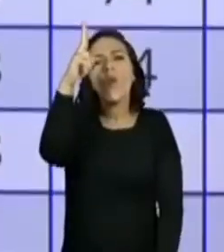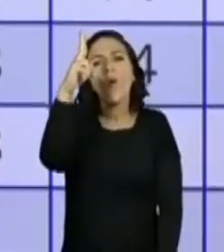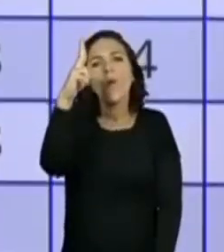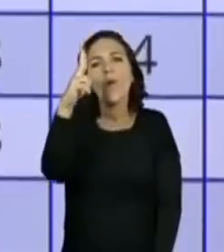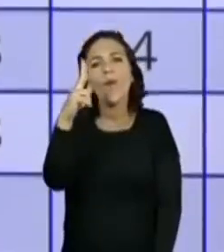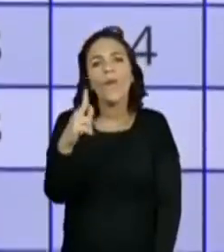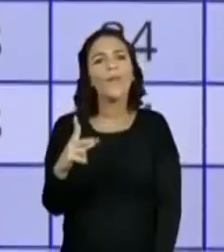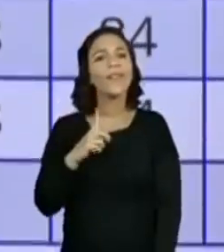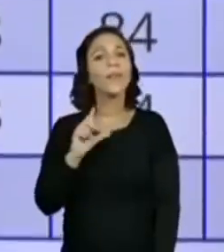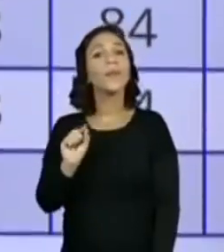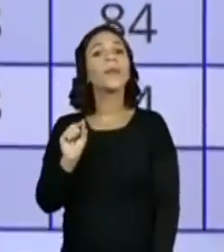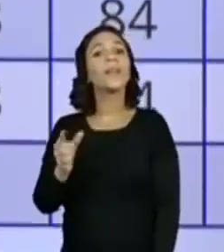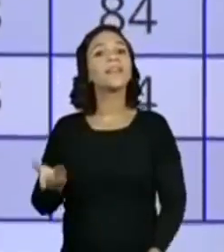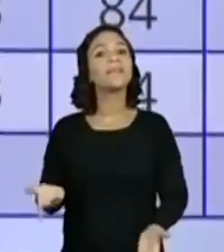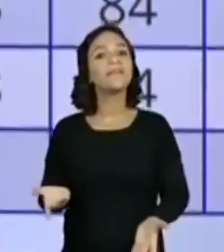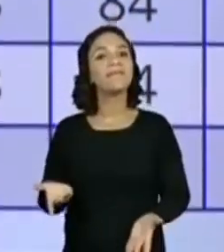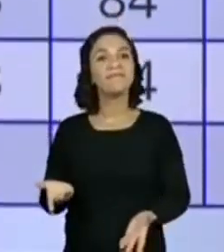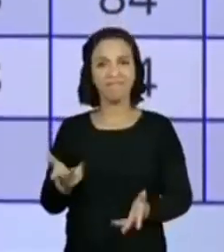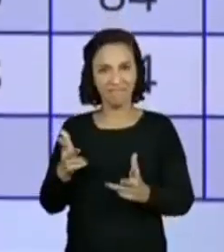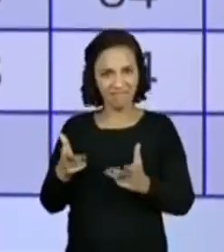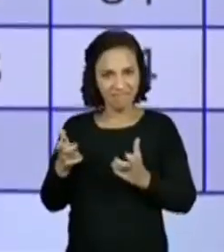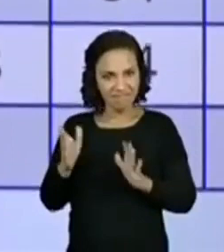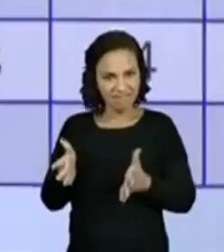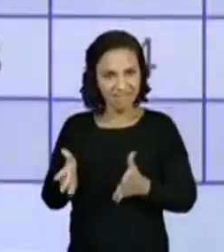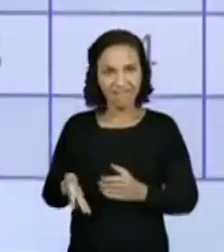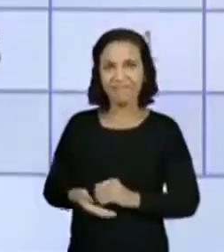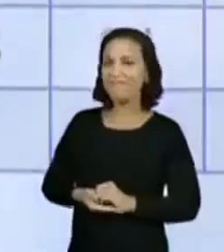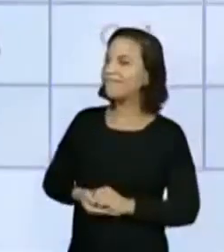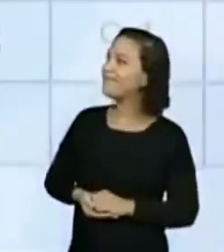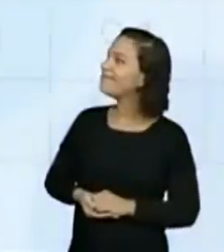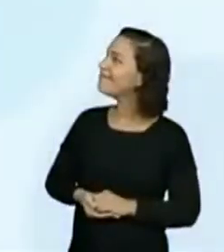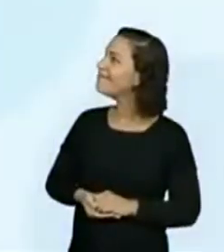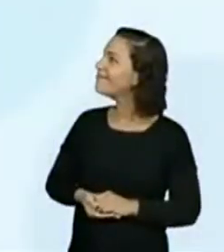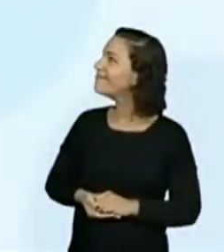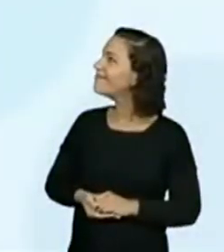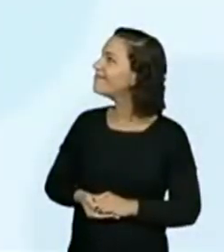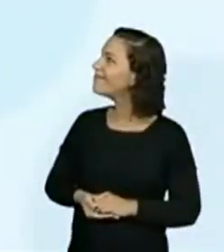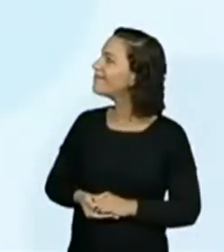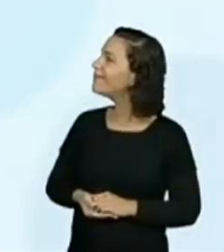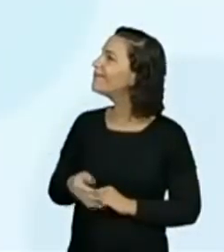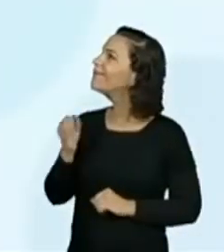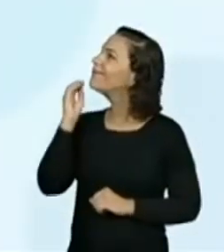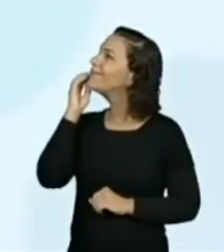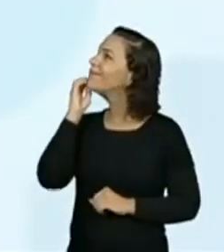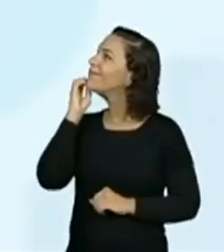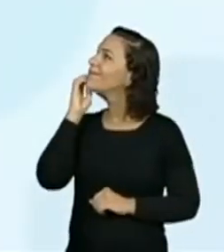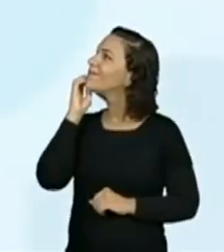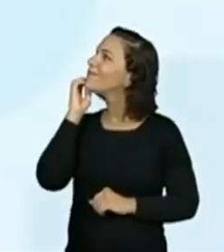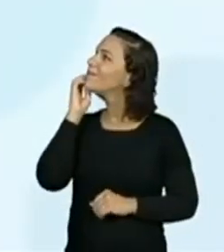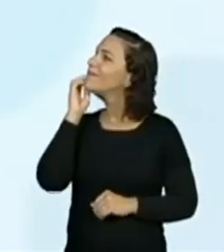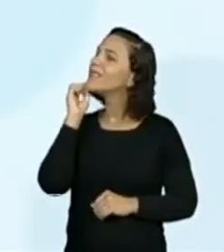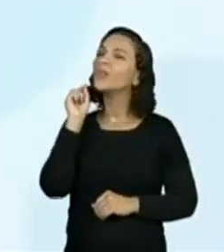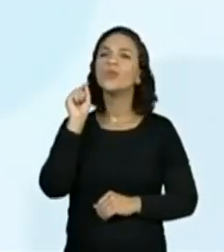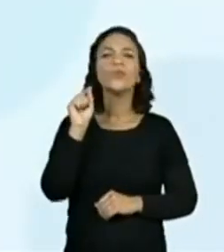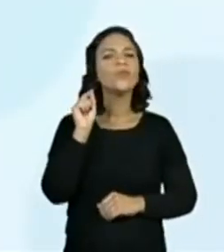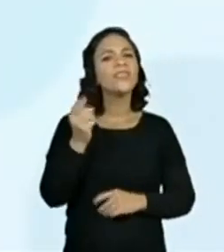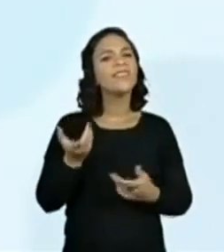observar. Será que os estudantes já estão informando, os professores aí já estão informando o que dá para ver